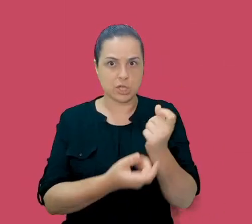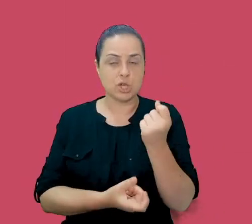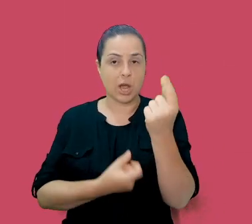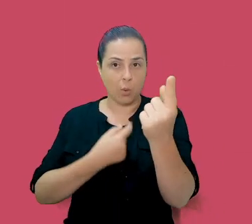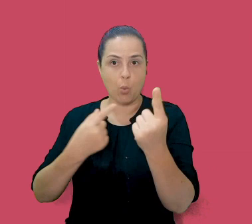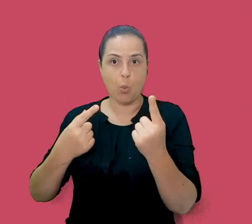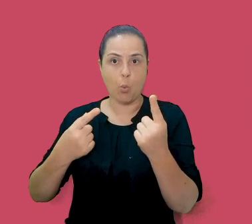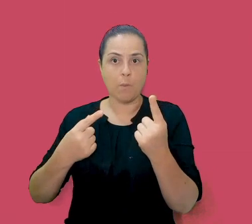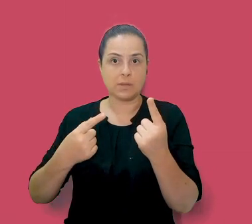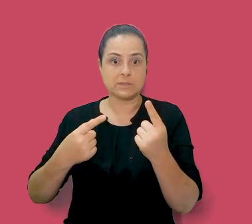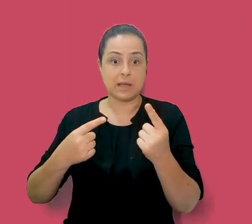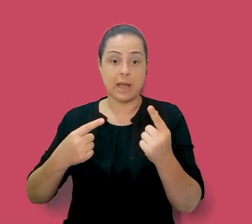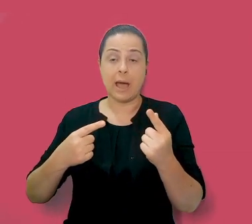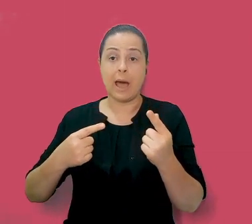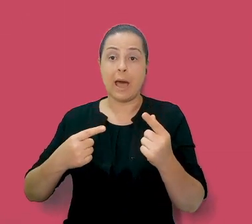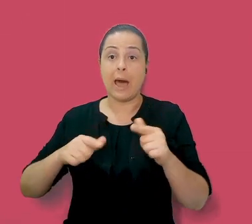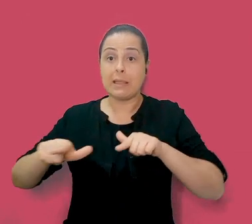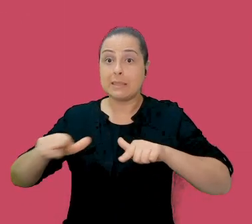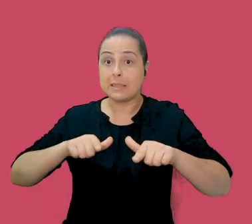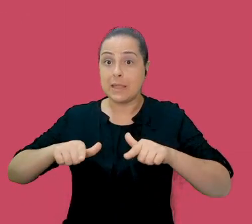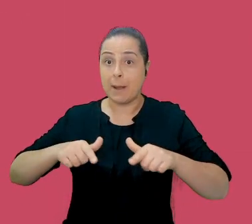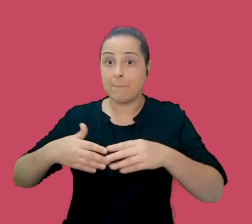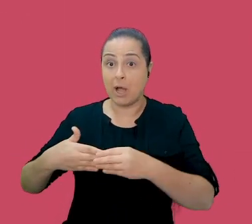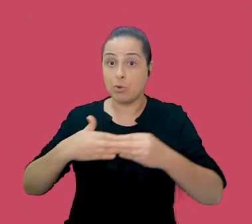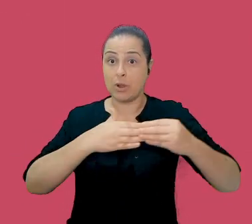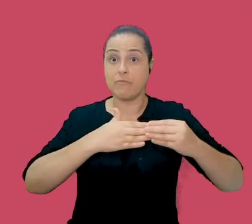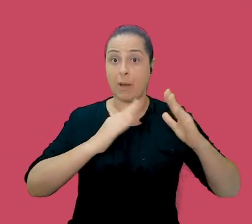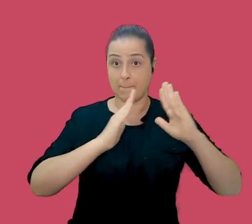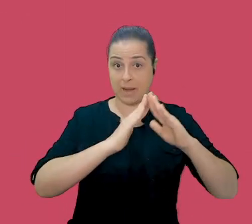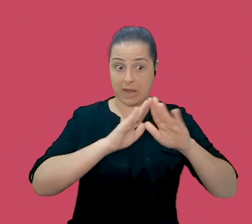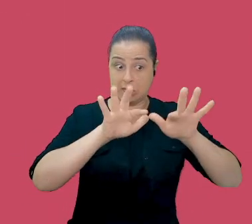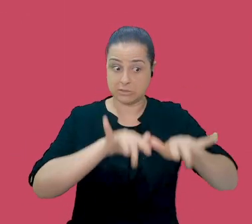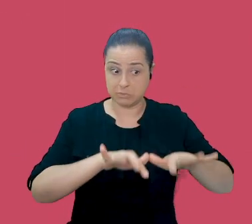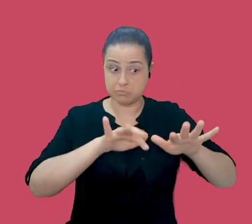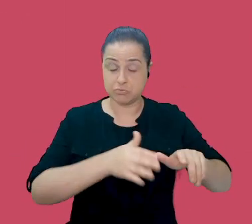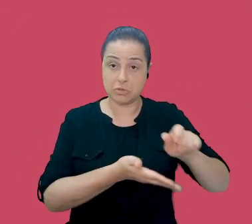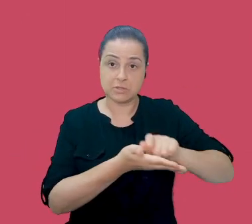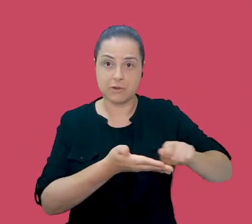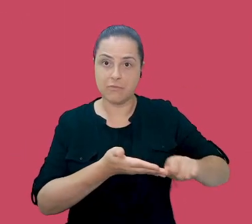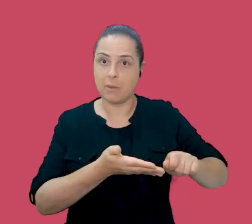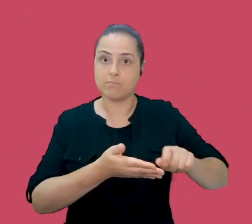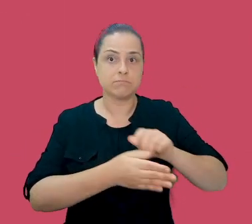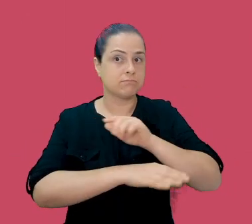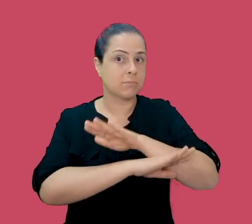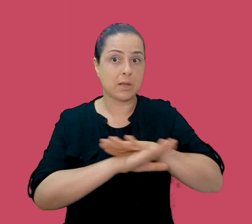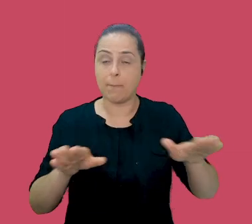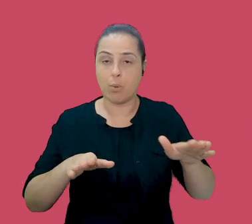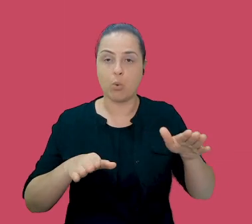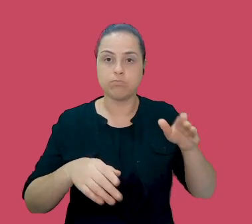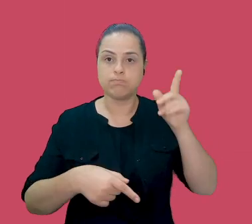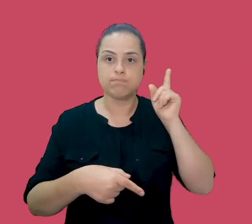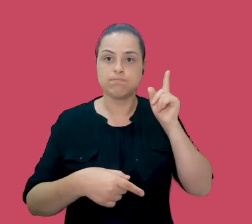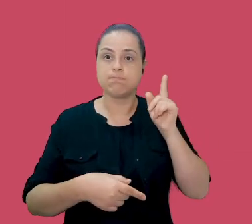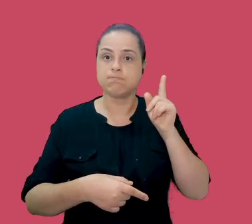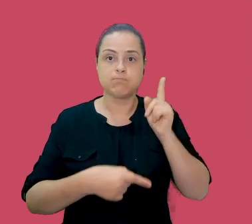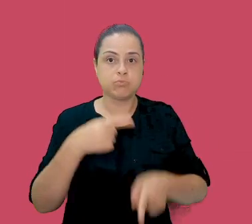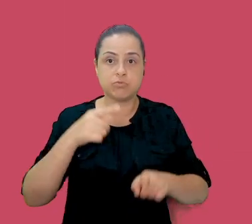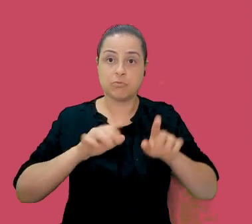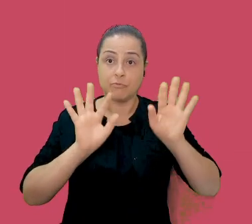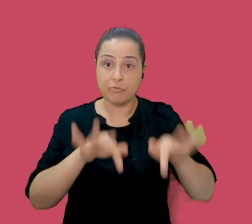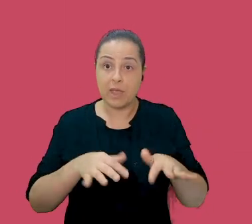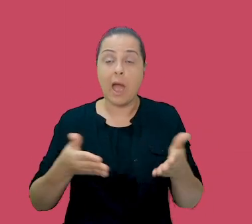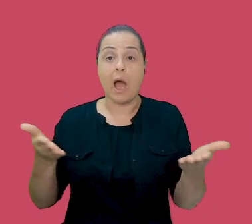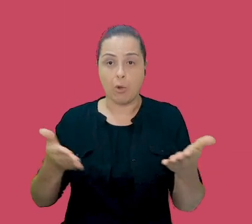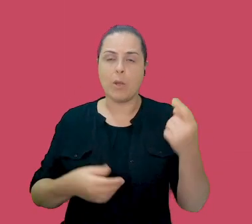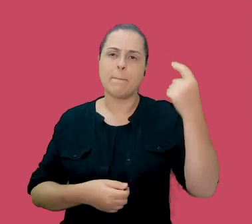os trabalhos em casa. Agora é tudo na hora. E que eu acho um super avanço legal, interessante, porque eu acho que a gente tem que começar a pensar em novas práticas